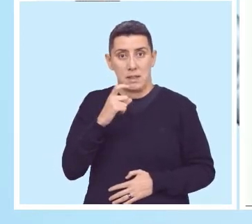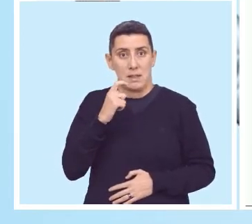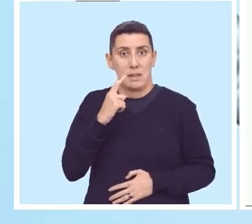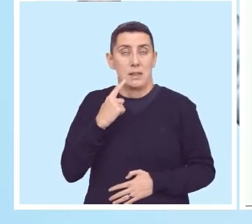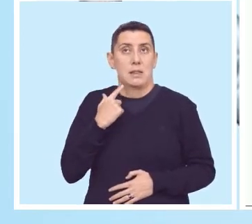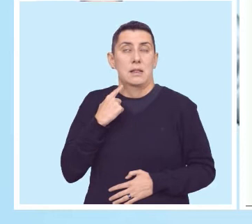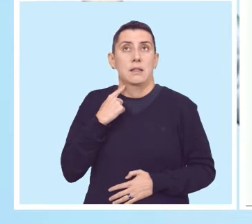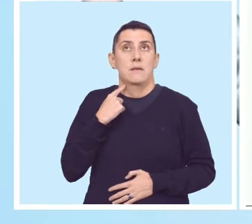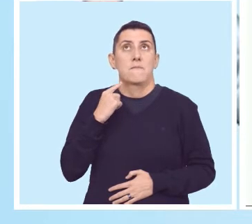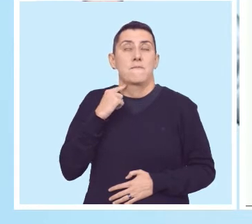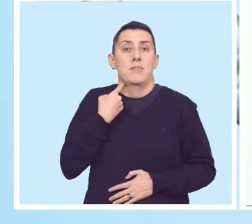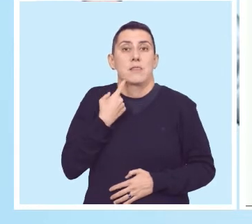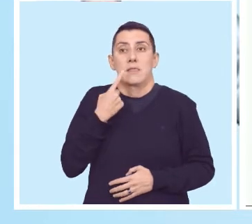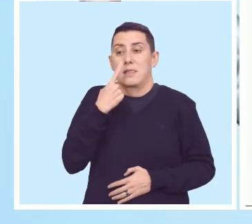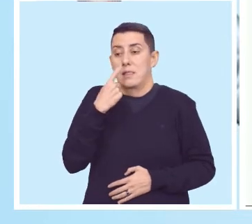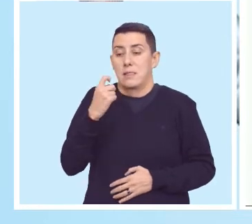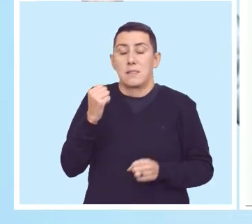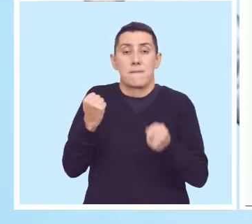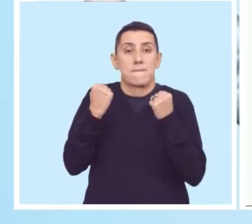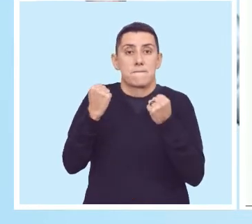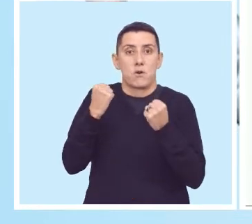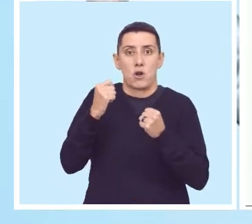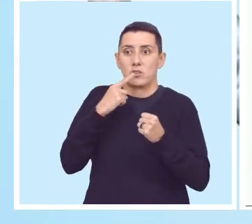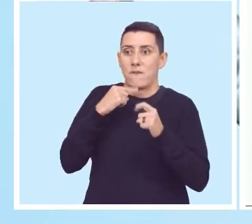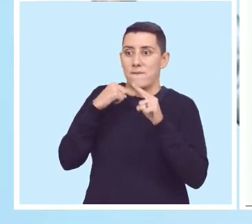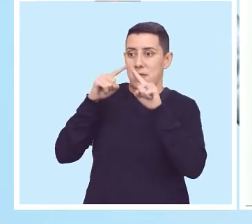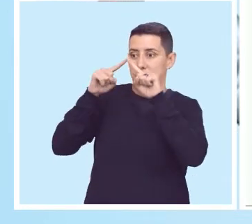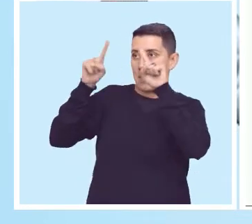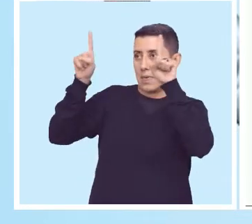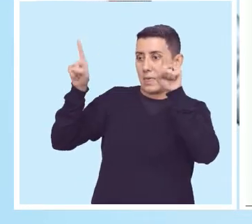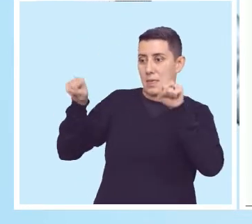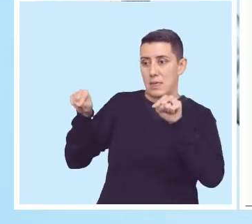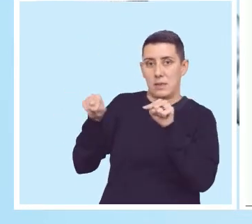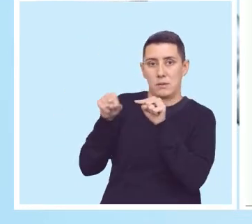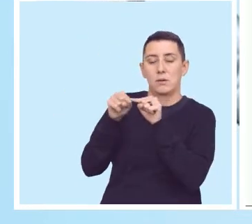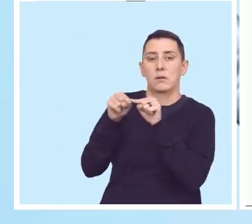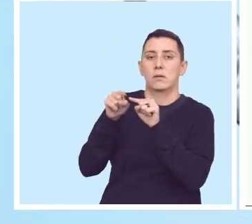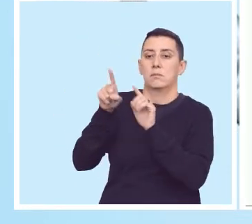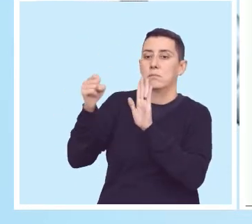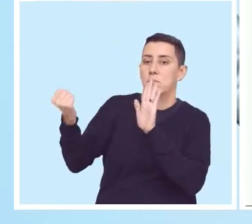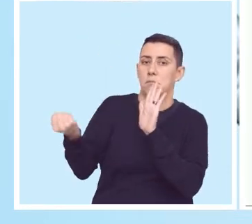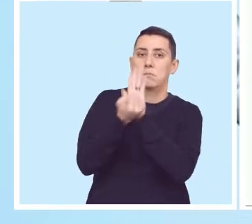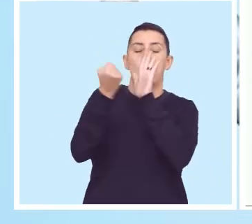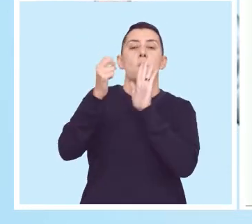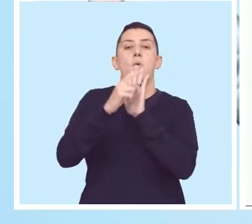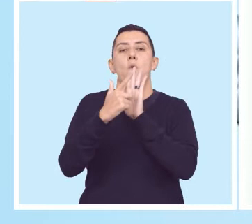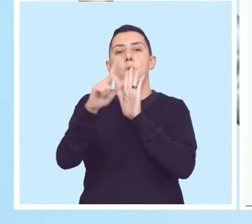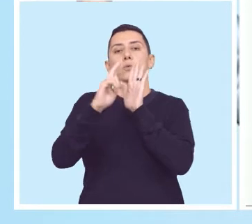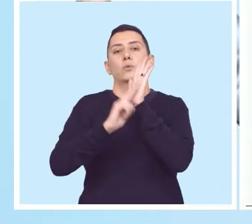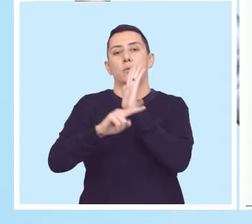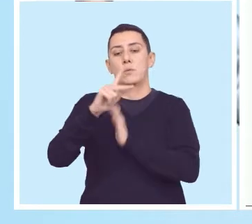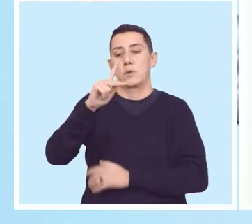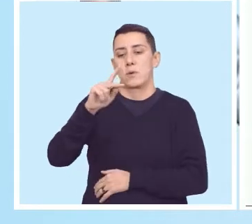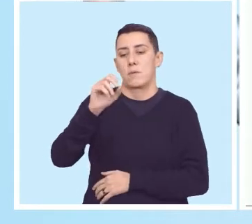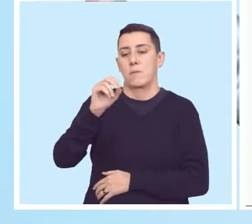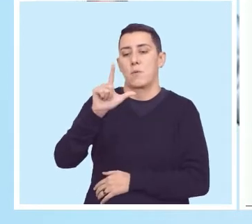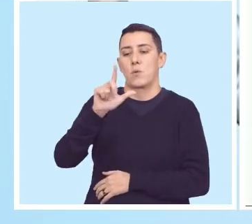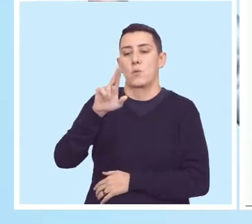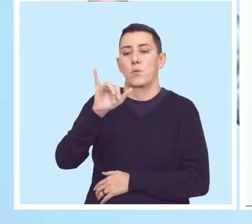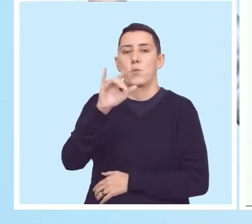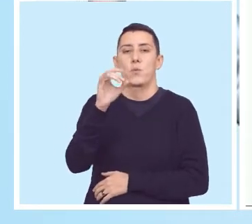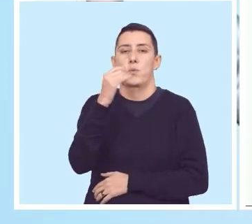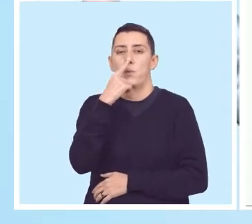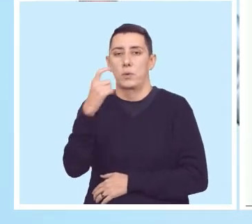como é possível observar nessa imagem circulada em vermelho, o recorte ele é rotulado como poluído. Do contrário, caso não haja presença de lixo,